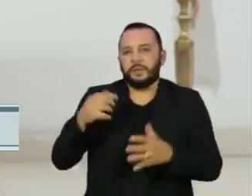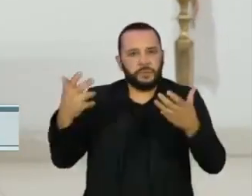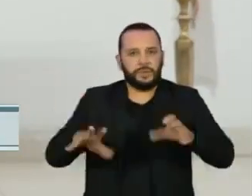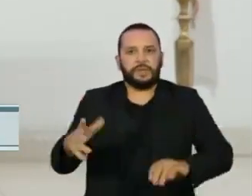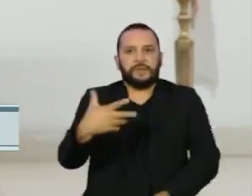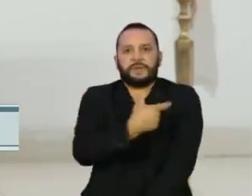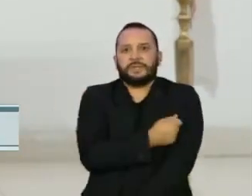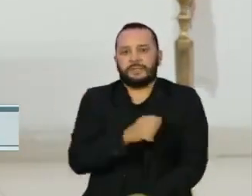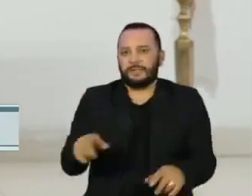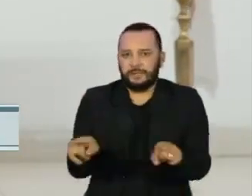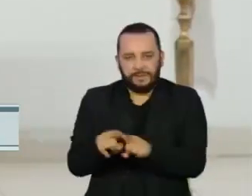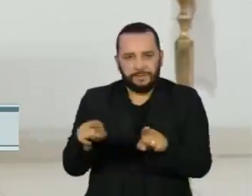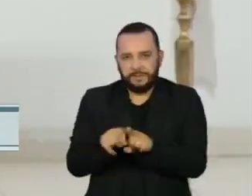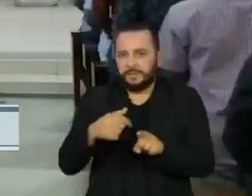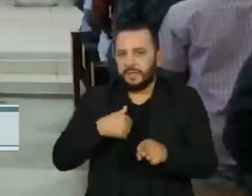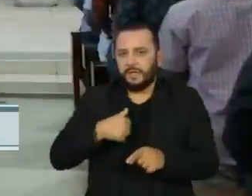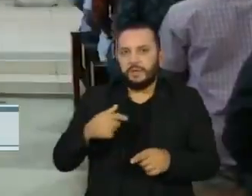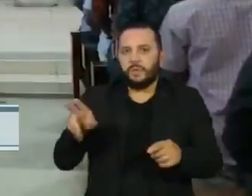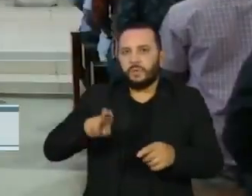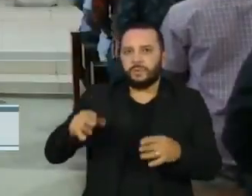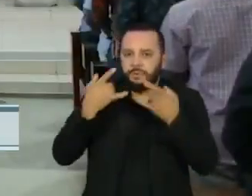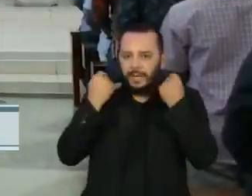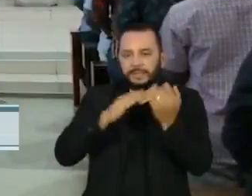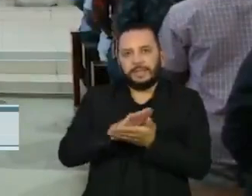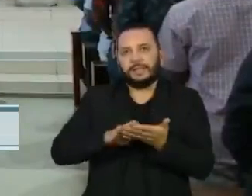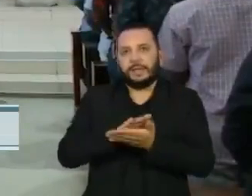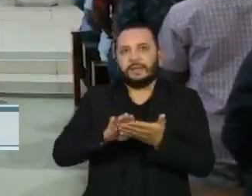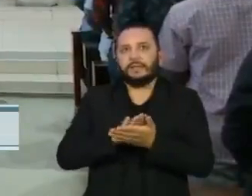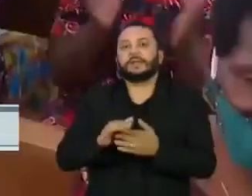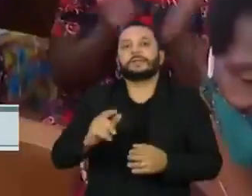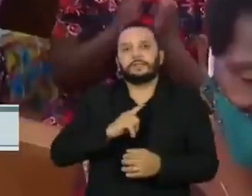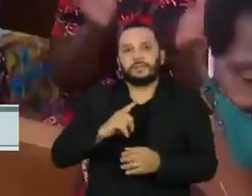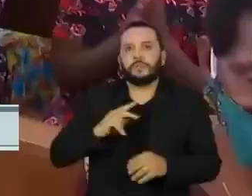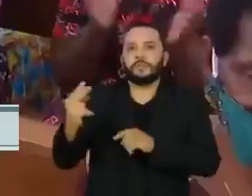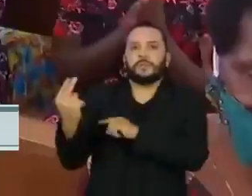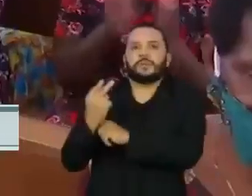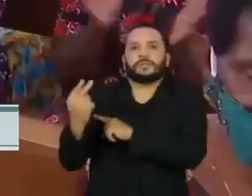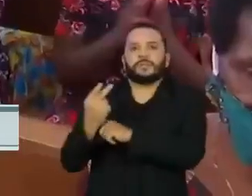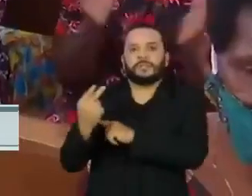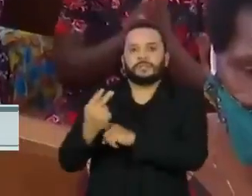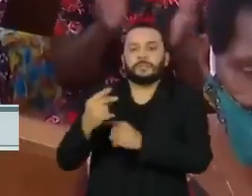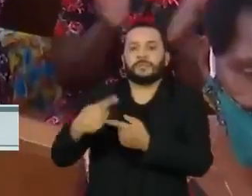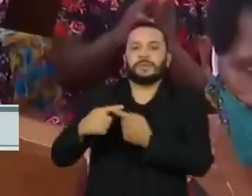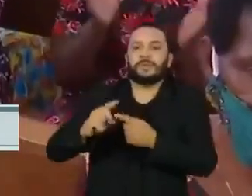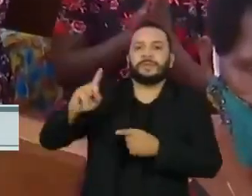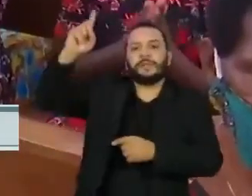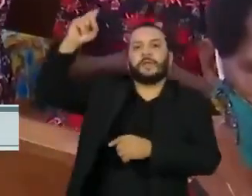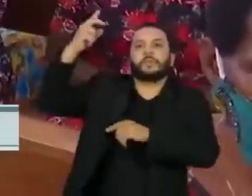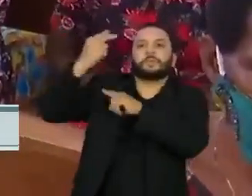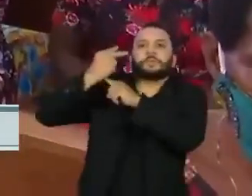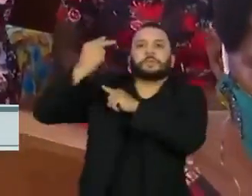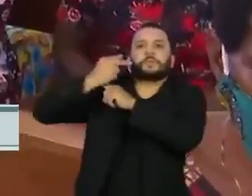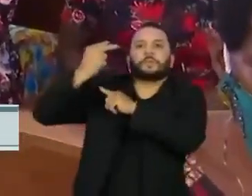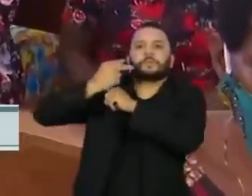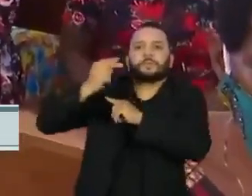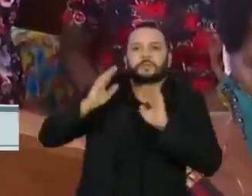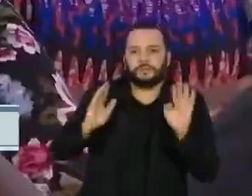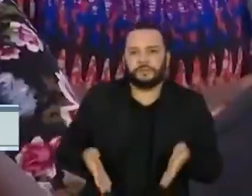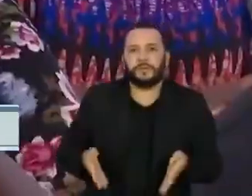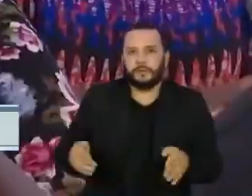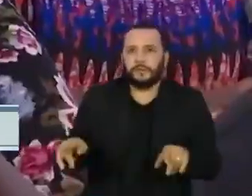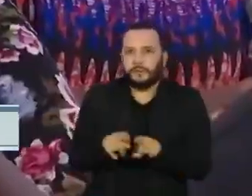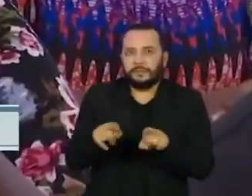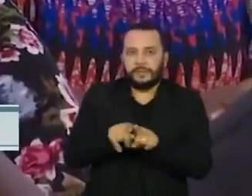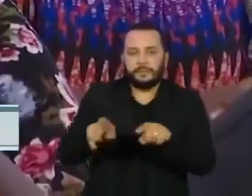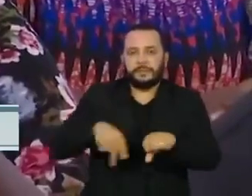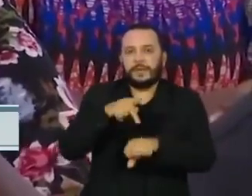vacinas, desencorajava o uso de máscaras, dizia estar protegido da doença por intervenção divina e que seu país havia